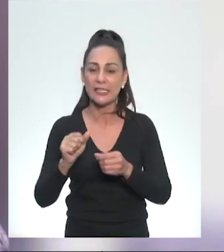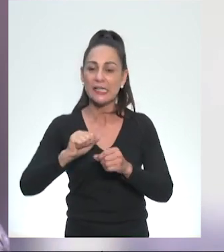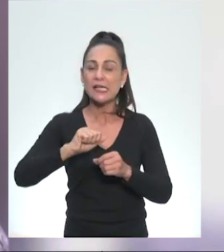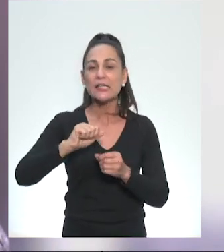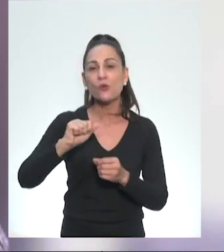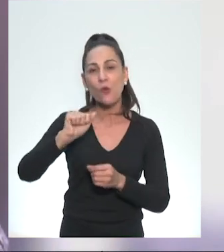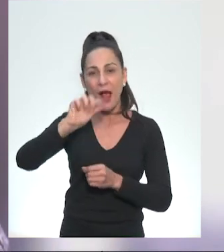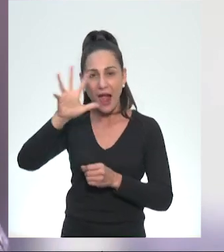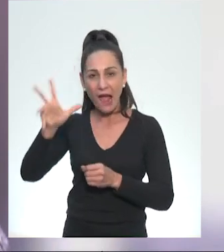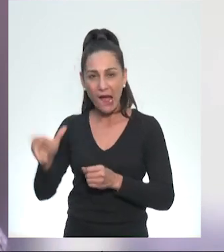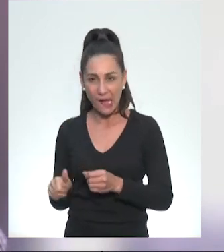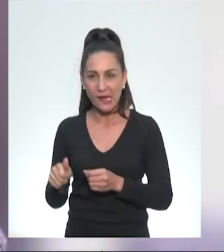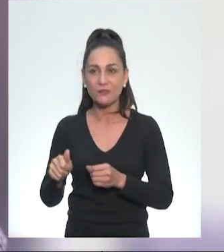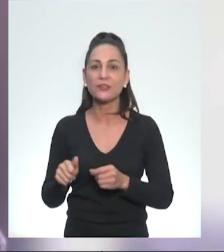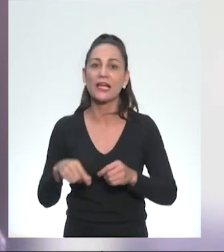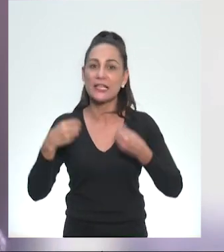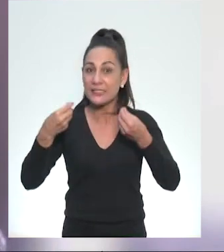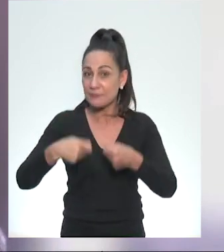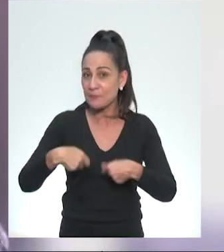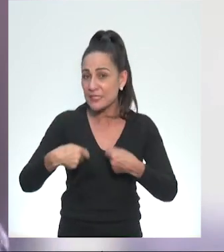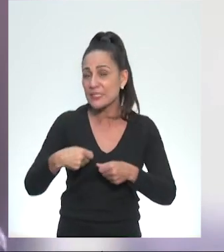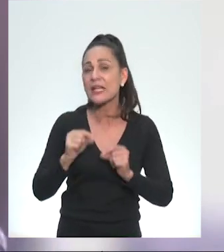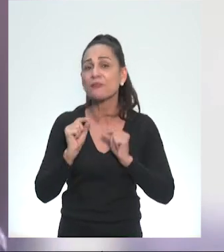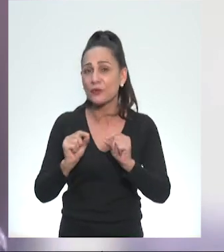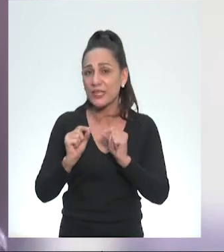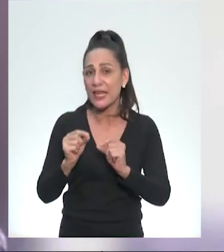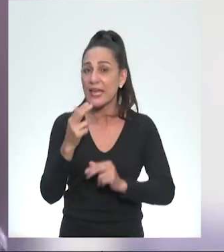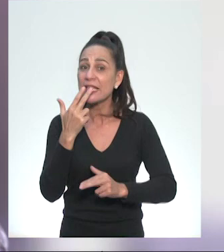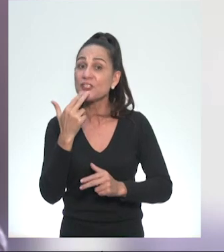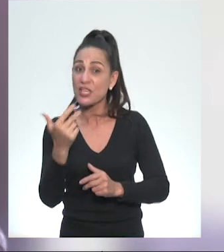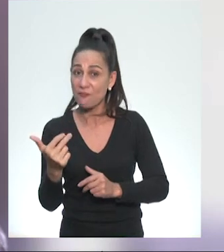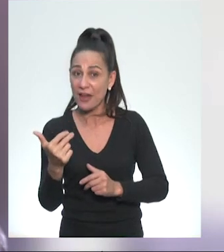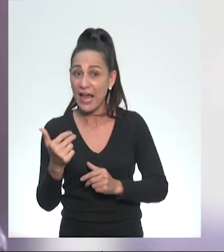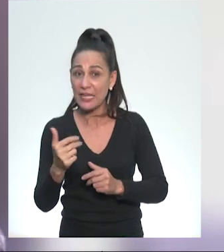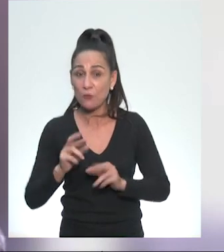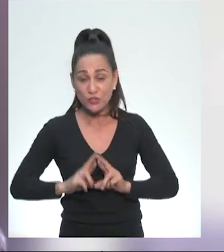africanas. E aí eles queriam ter essa possibilidade de falar em